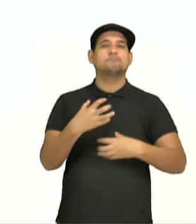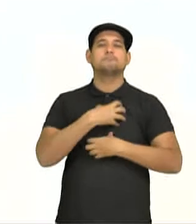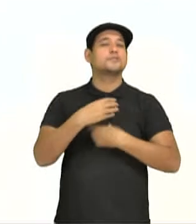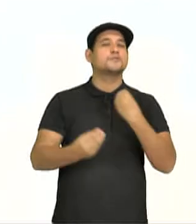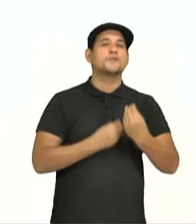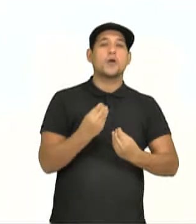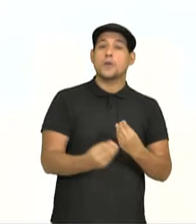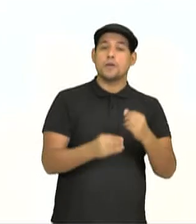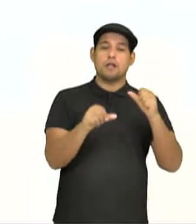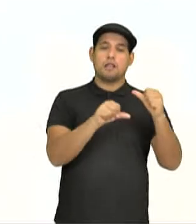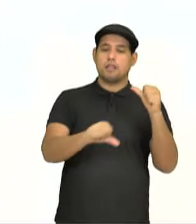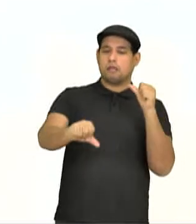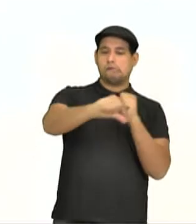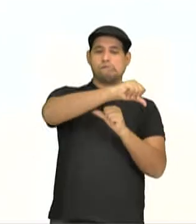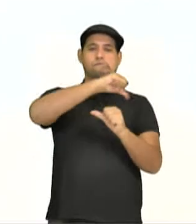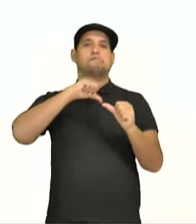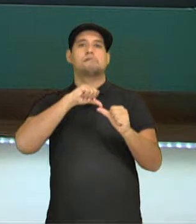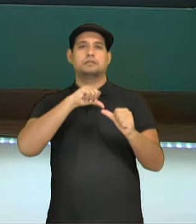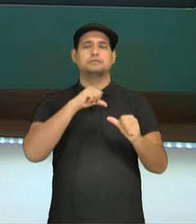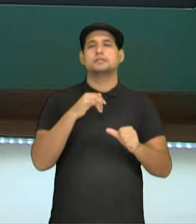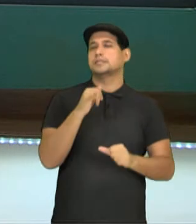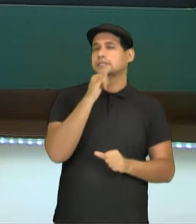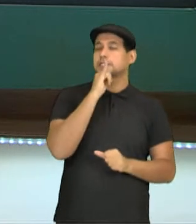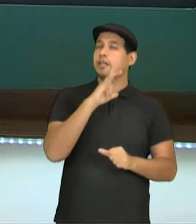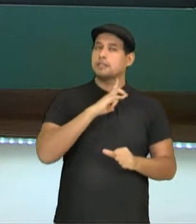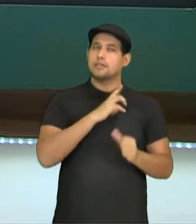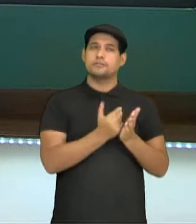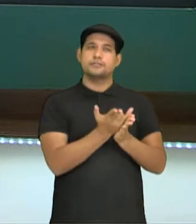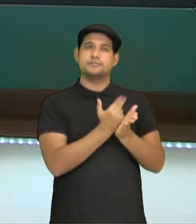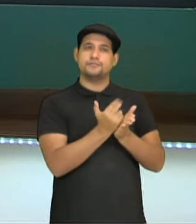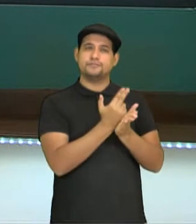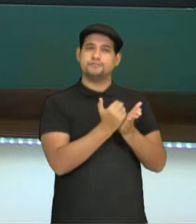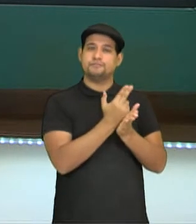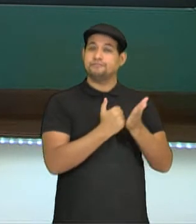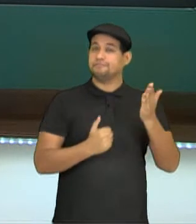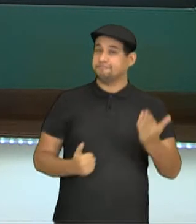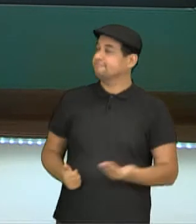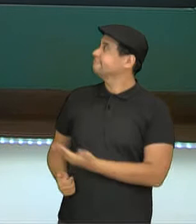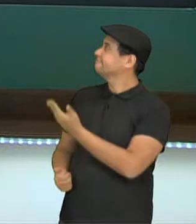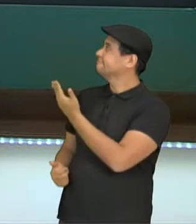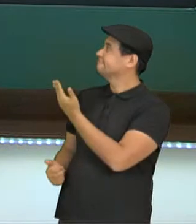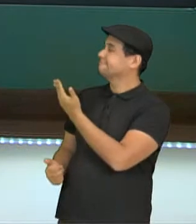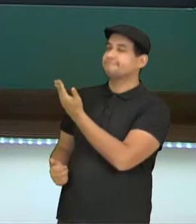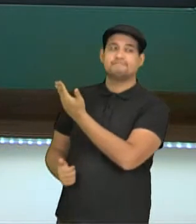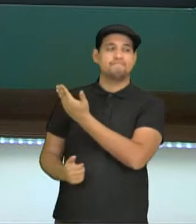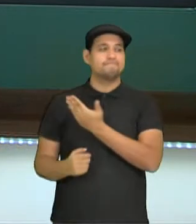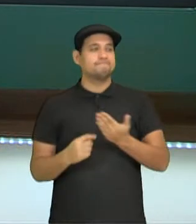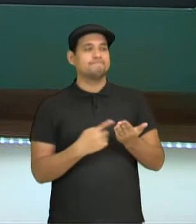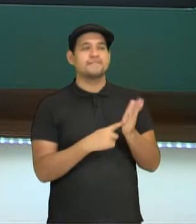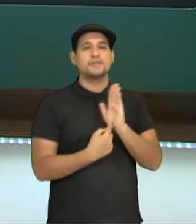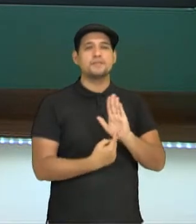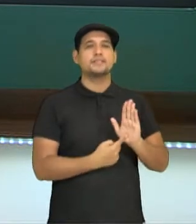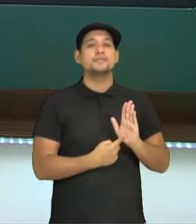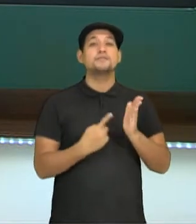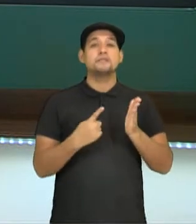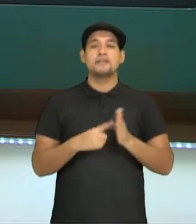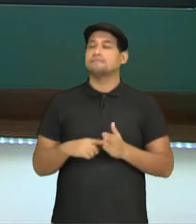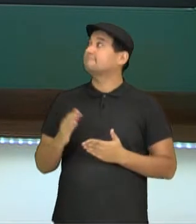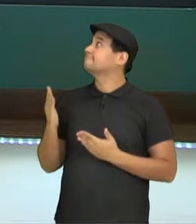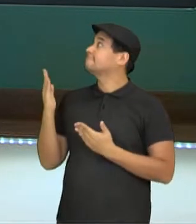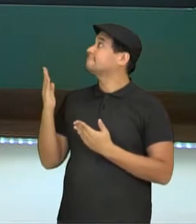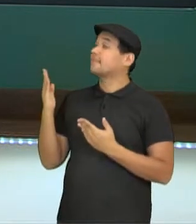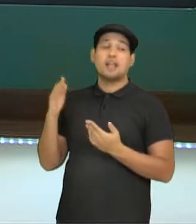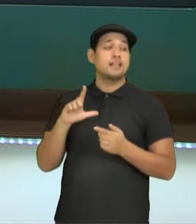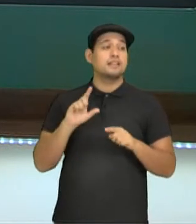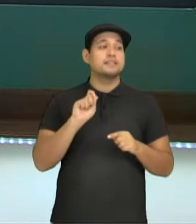forma invertida. Então, ali nós temos um desenho que está representando, né, a criação